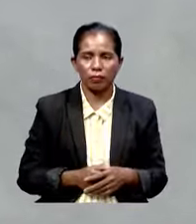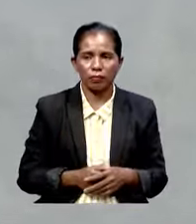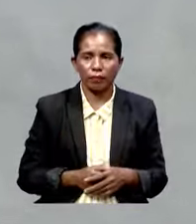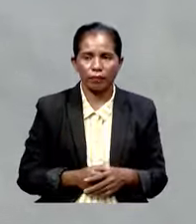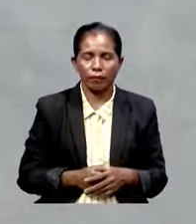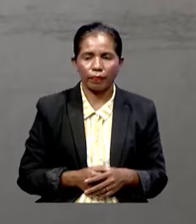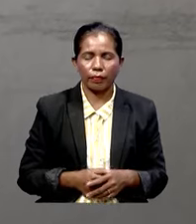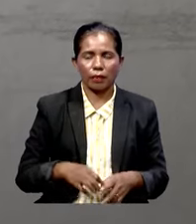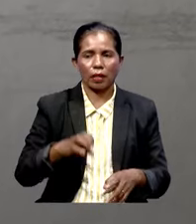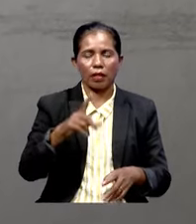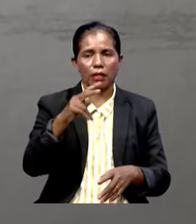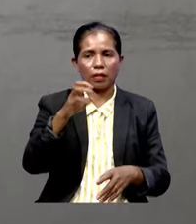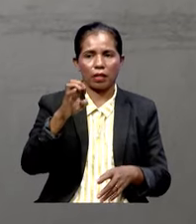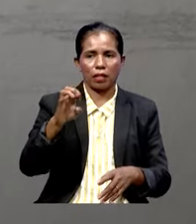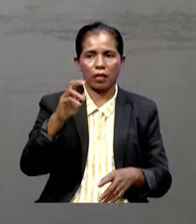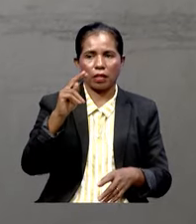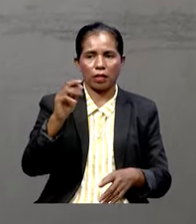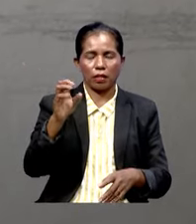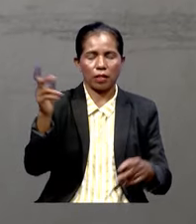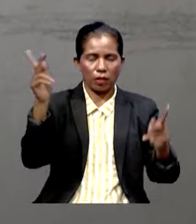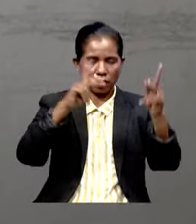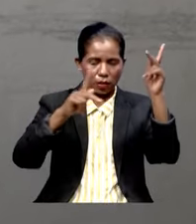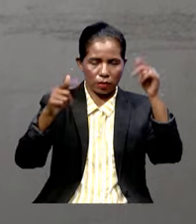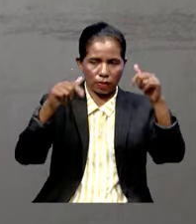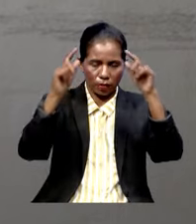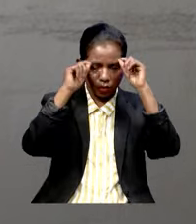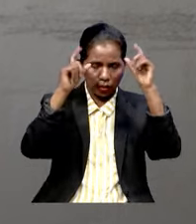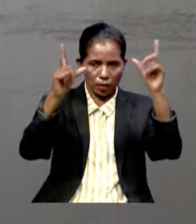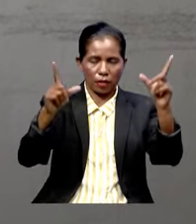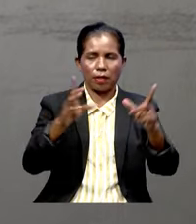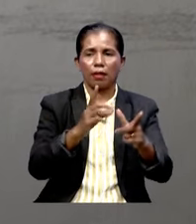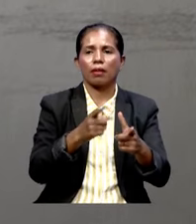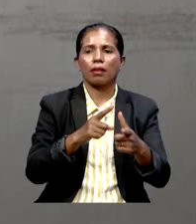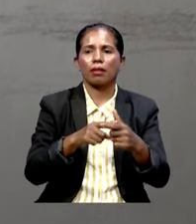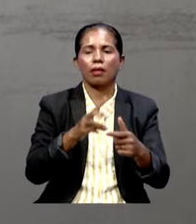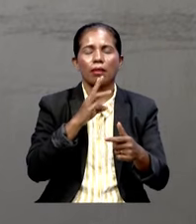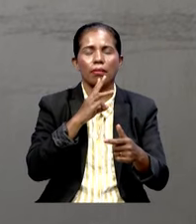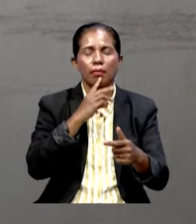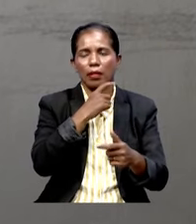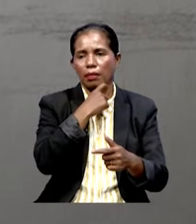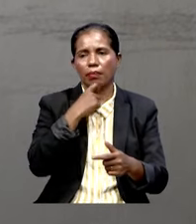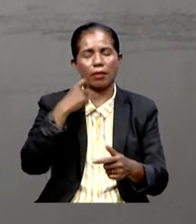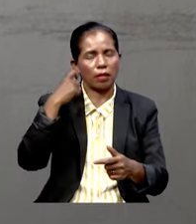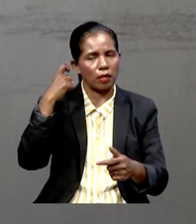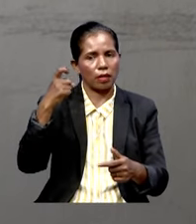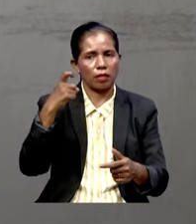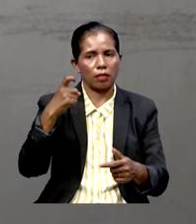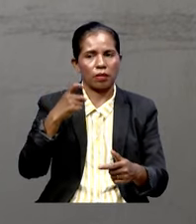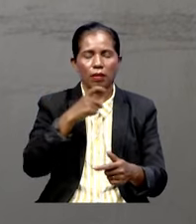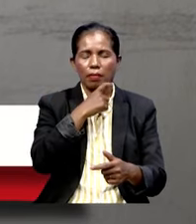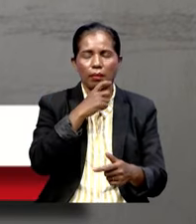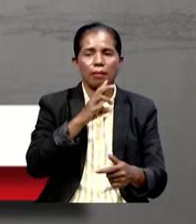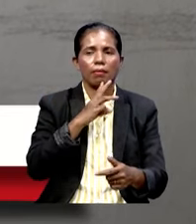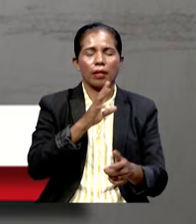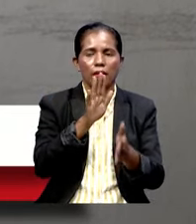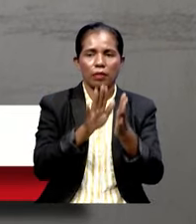Período El Niño anamak nia causa ma ia Timor nene nia influencia be nene be maran, be menos kuileta aihan latur